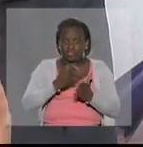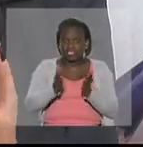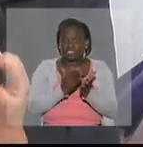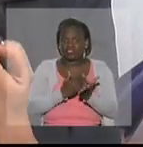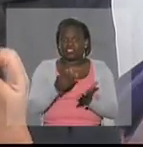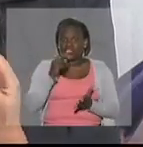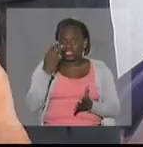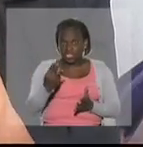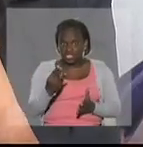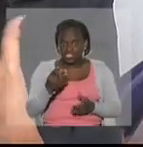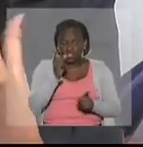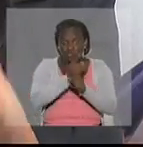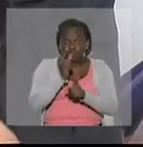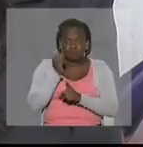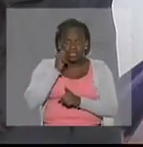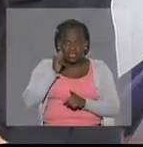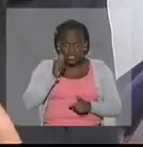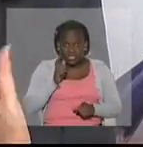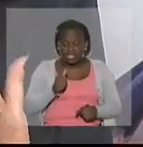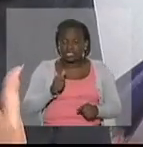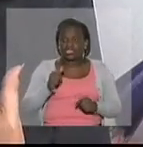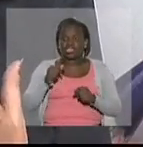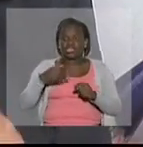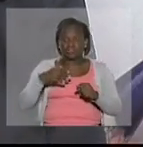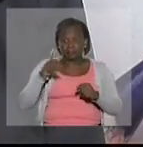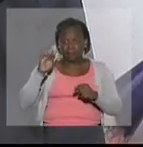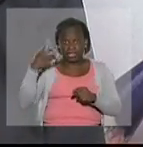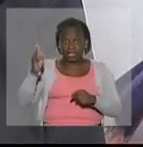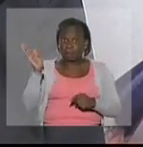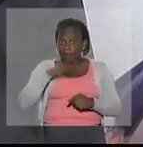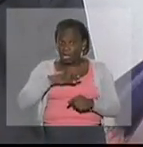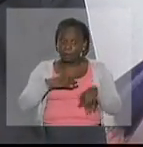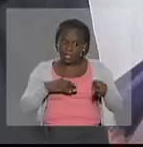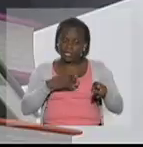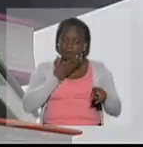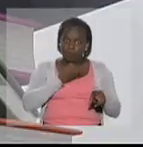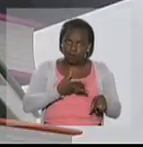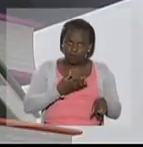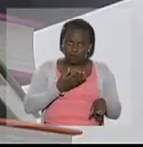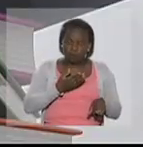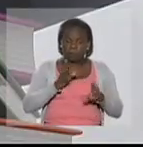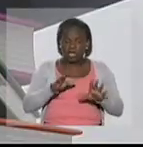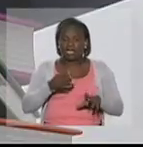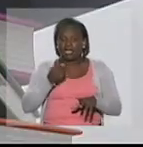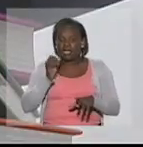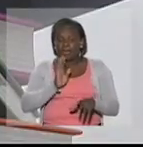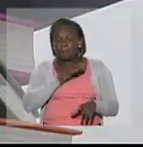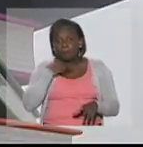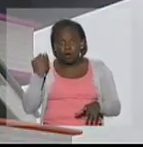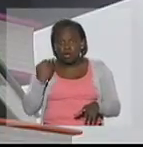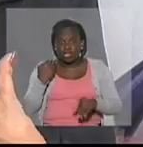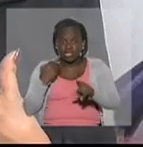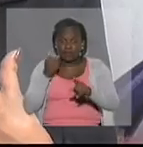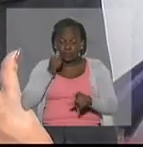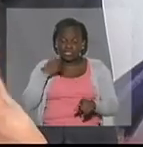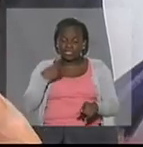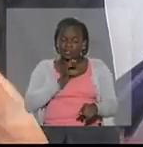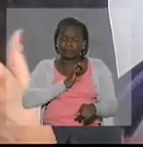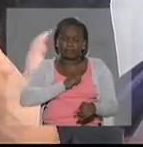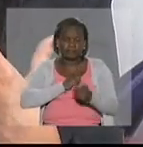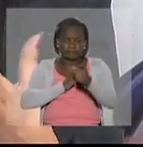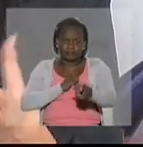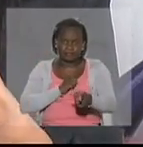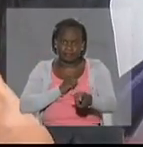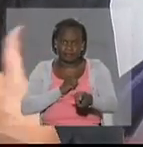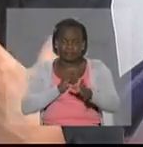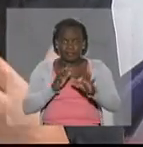trilogia sobre um encontro de uma menina que é filha do mal mas que que é tudo de bom com a morte ela se apaixona pela morte e